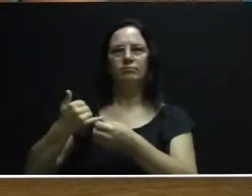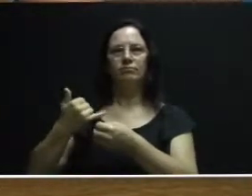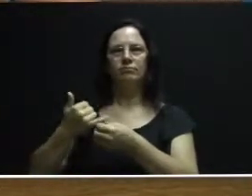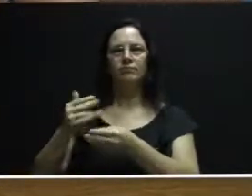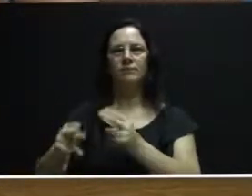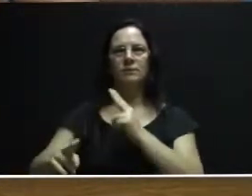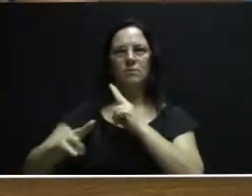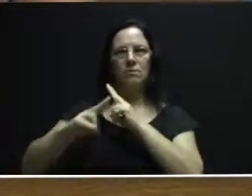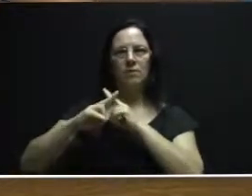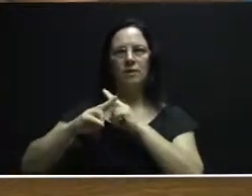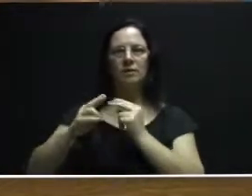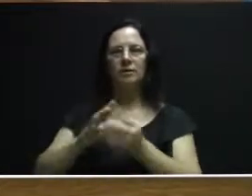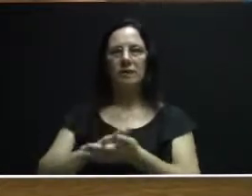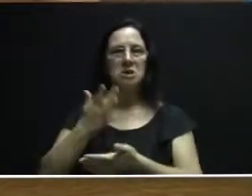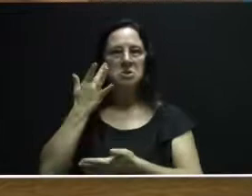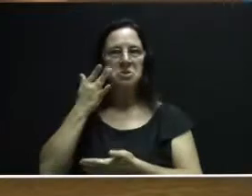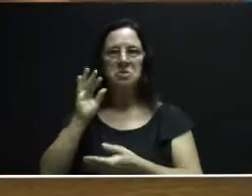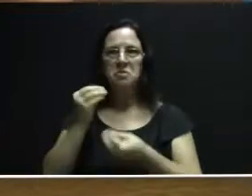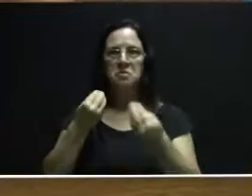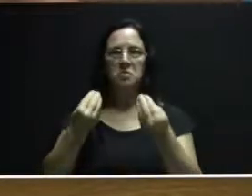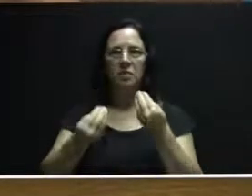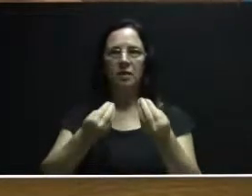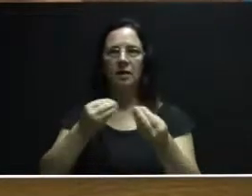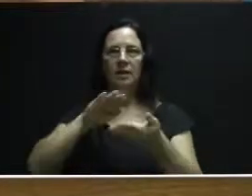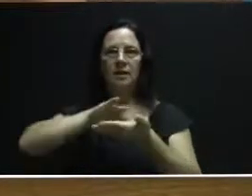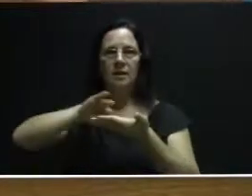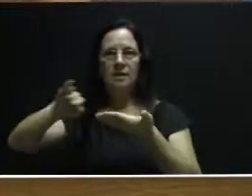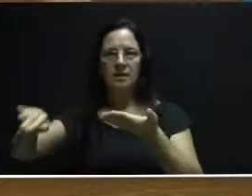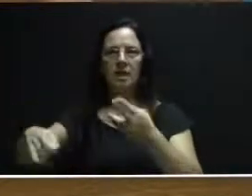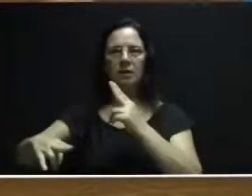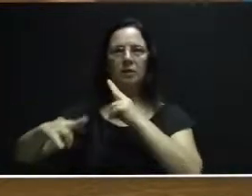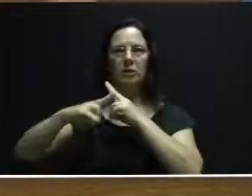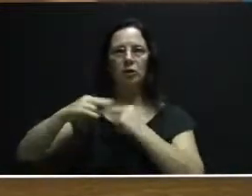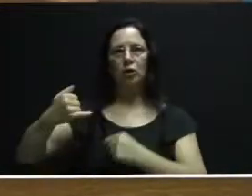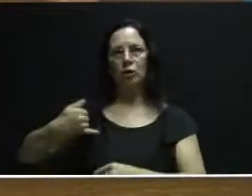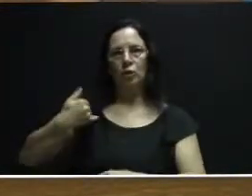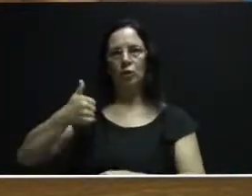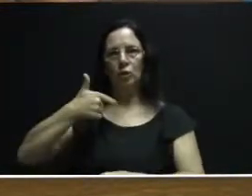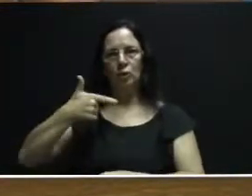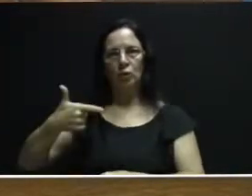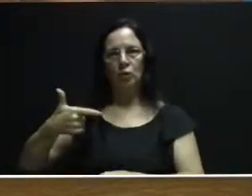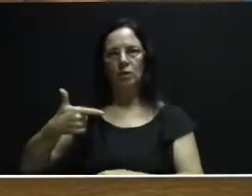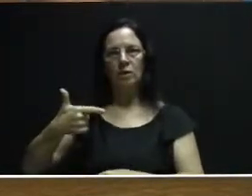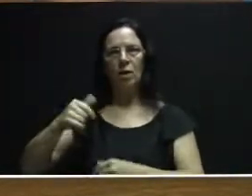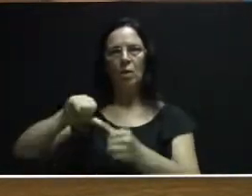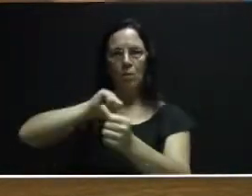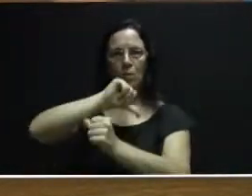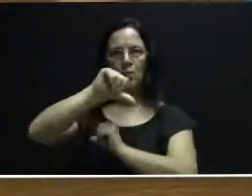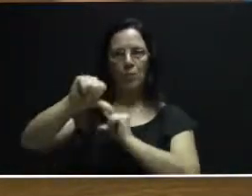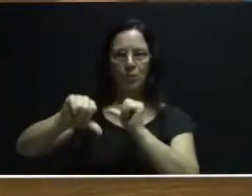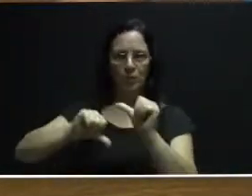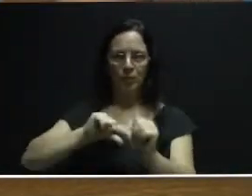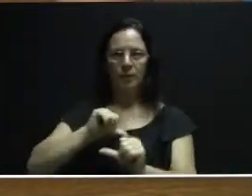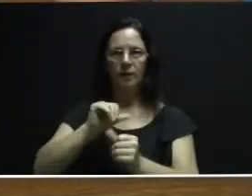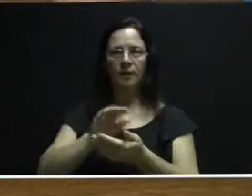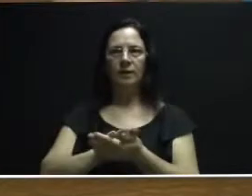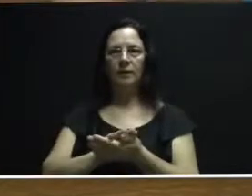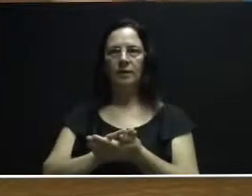Depois, não sei por qual motivo, acabei saindo do karatê com 12 anos e fui para uma modalidade, vamos dizer assim, fui